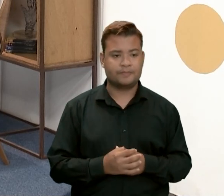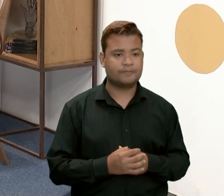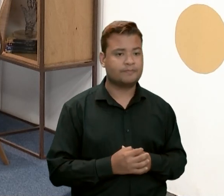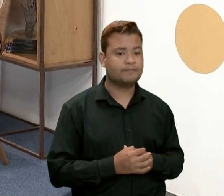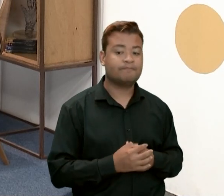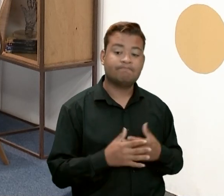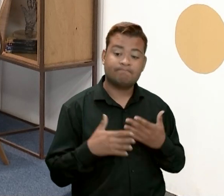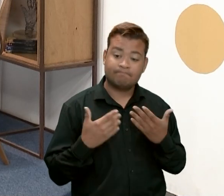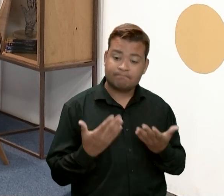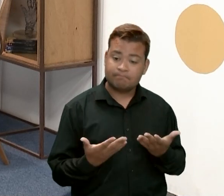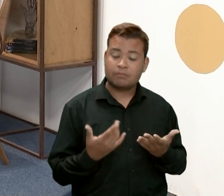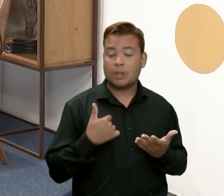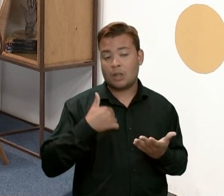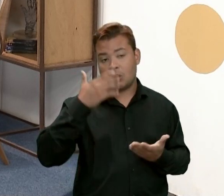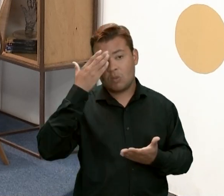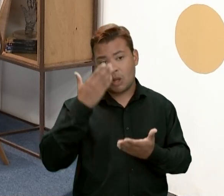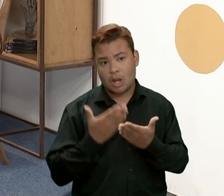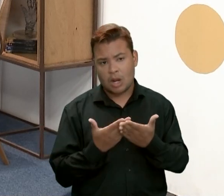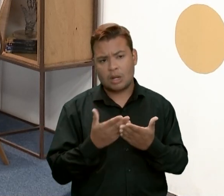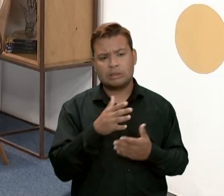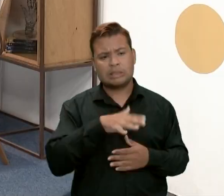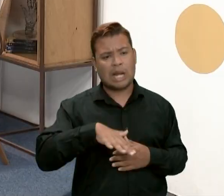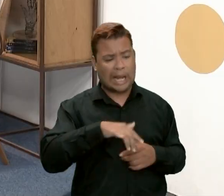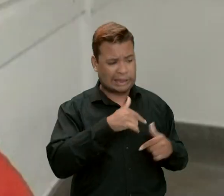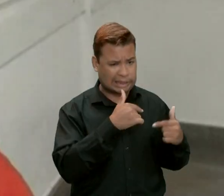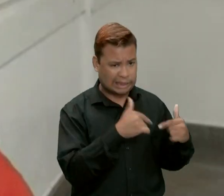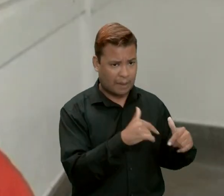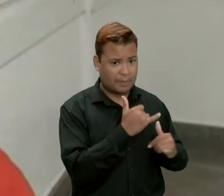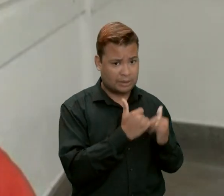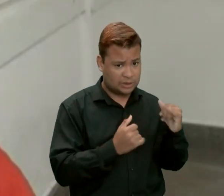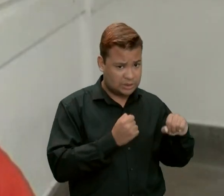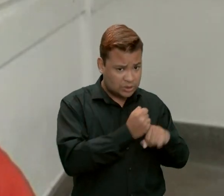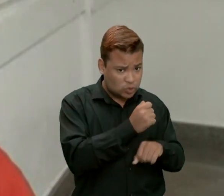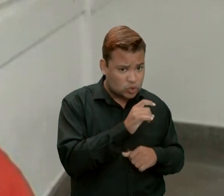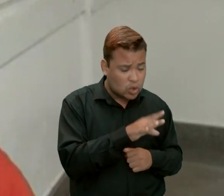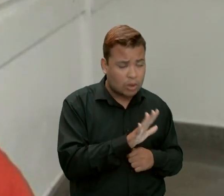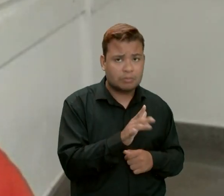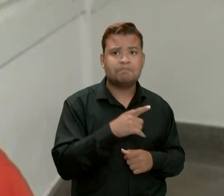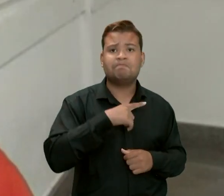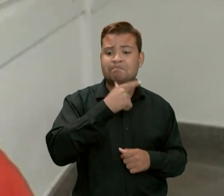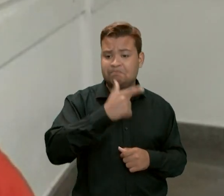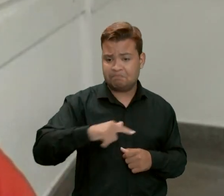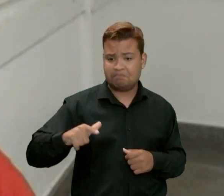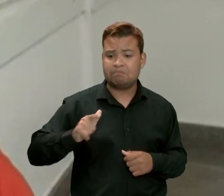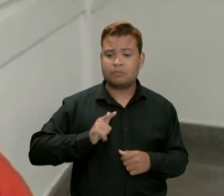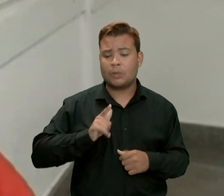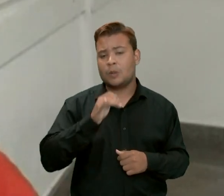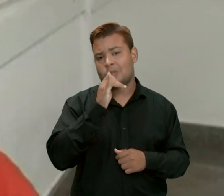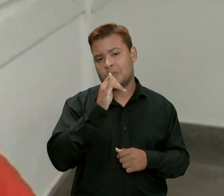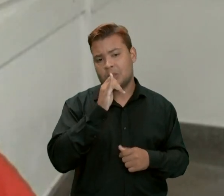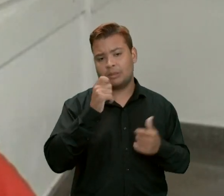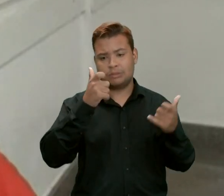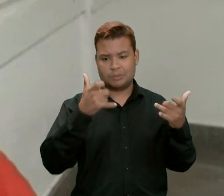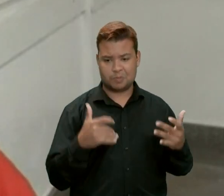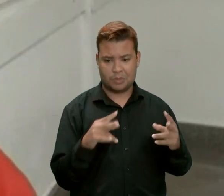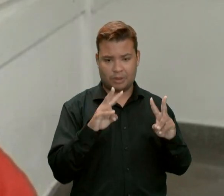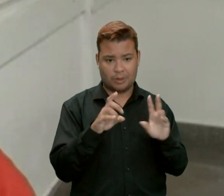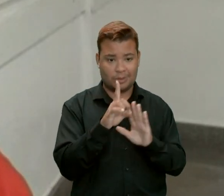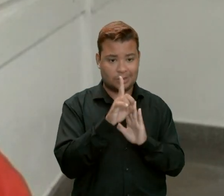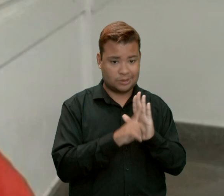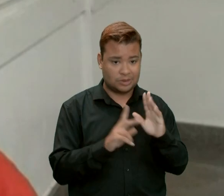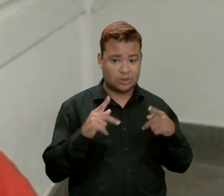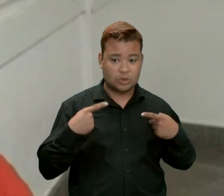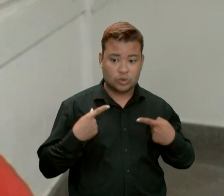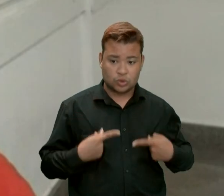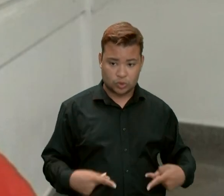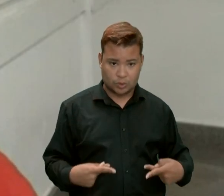Bem, eu acho que não só no universo do trabalho análogo à escravidão, mas eu acho que quando a gente fala de direitos humanos,